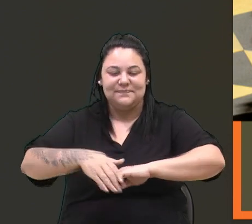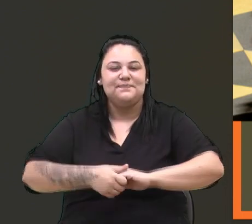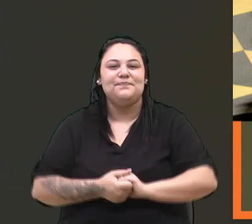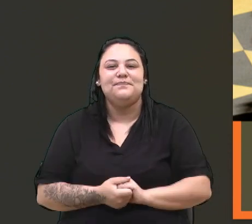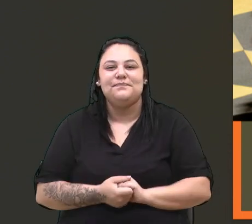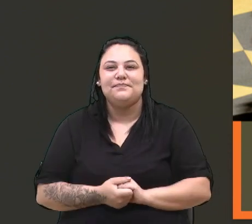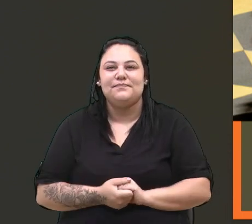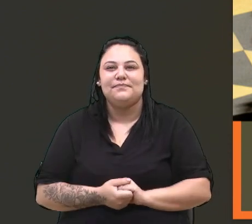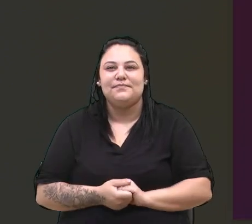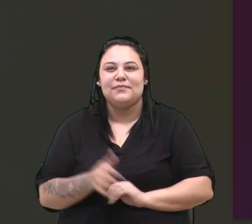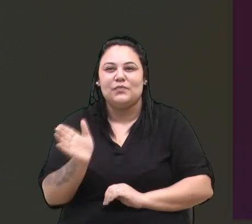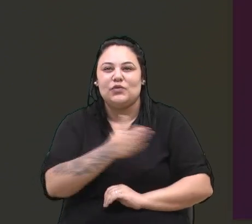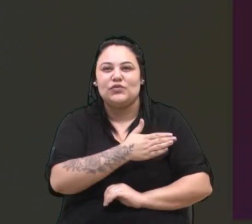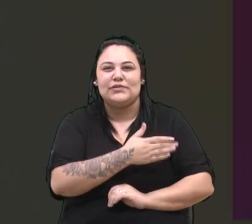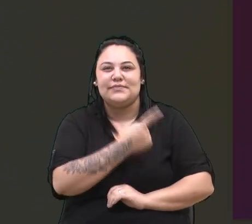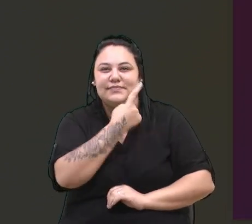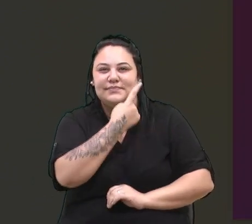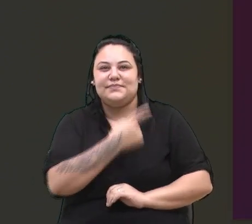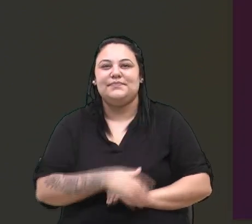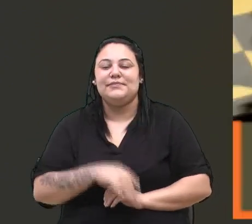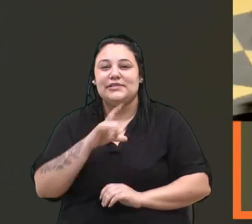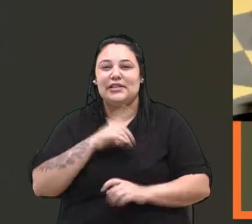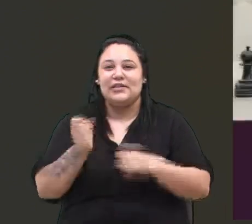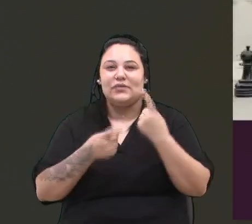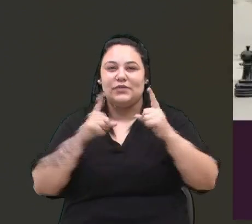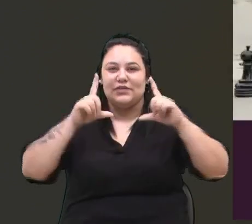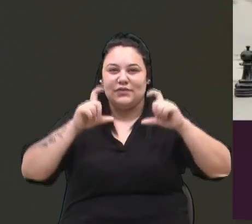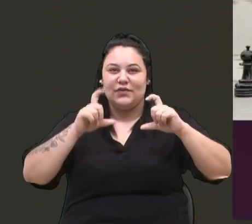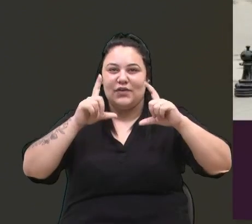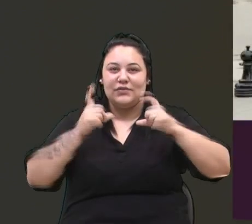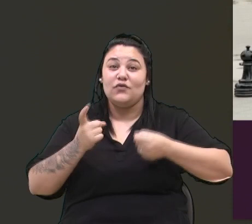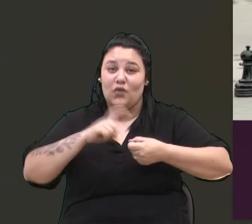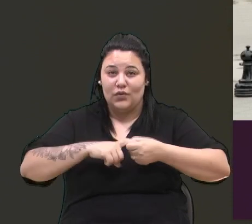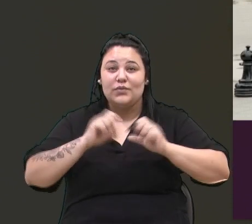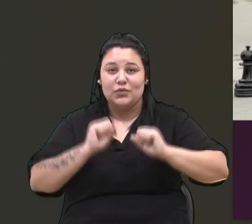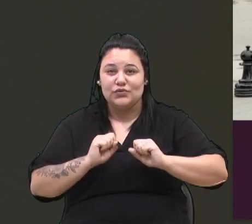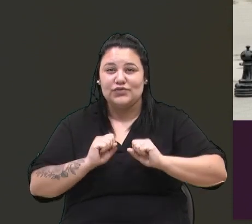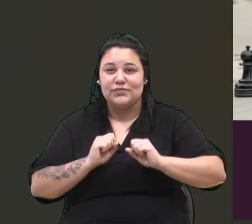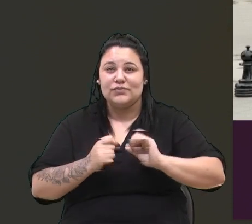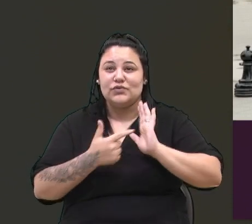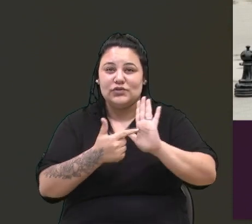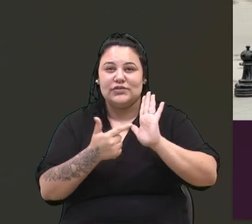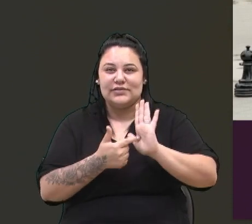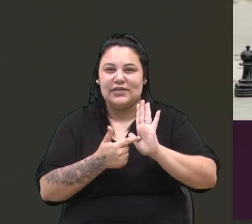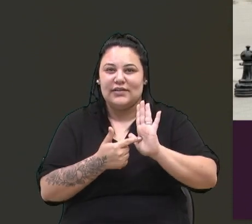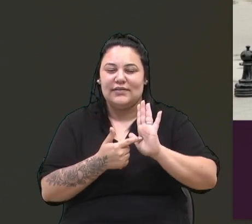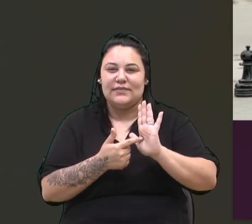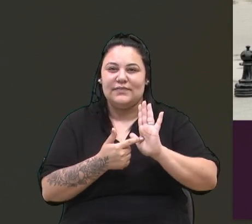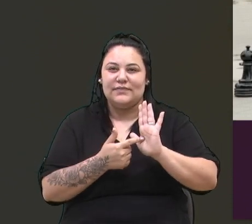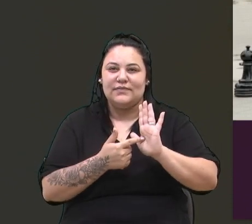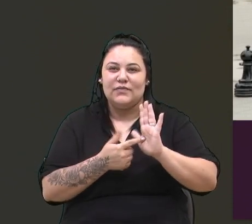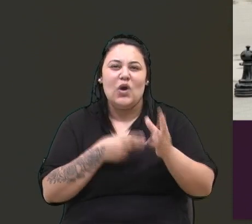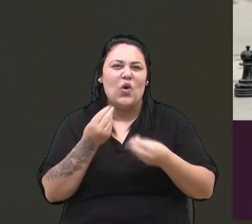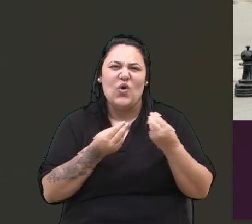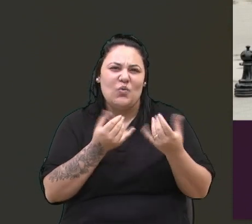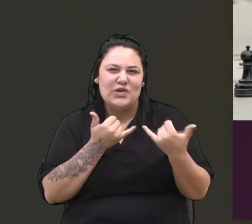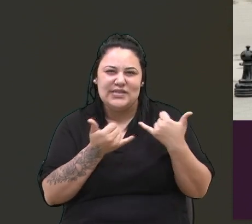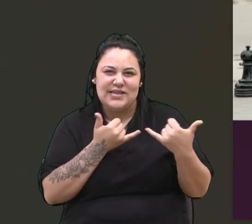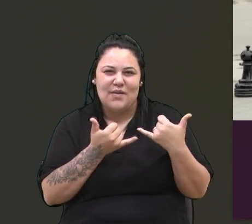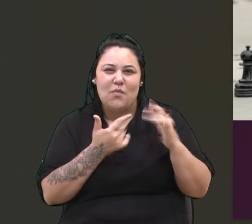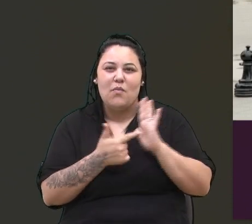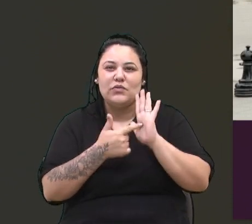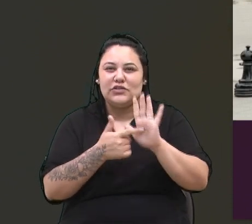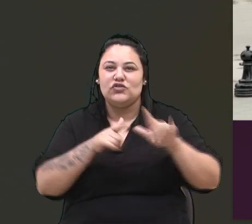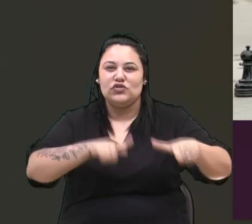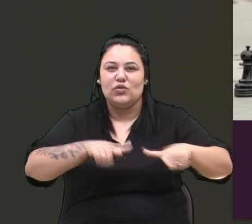E pode passar. A gente tem algumas imagens, desculpa, Matheus, pode voltar. A gente tem algumas imagens referenciais aqui na tela, de